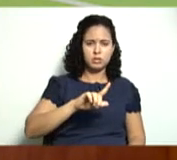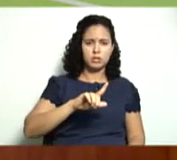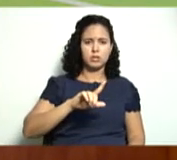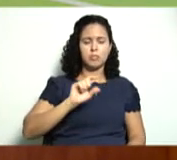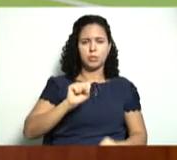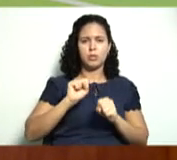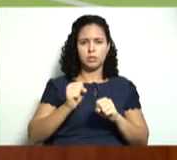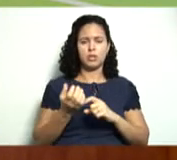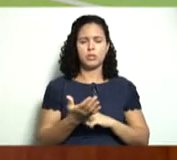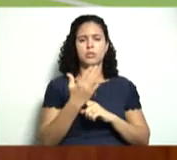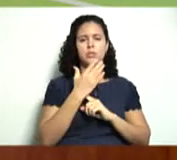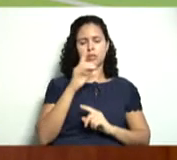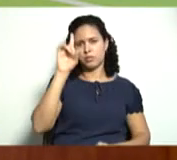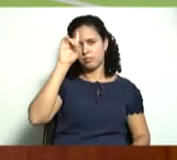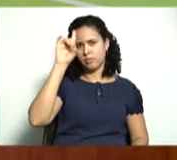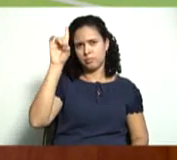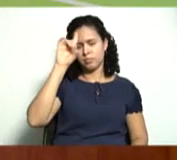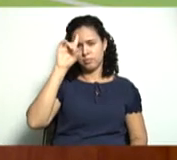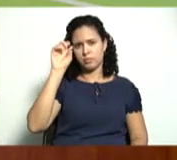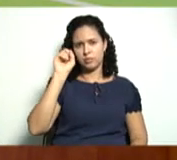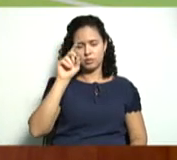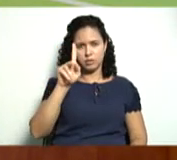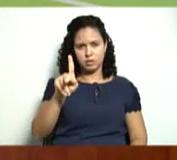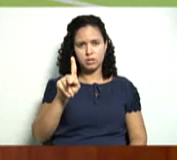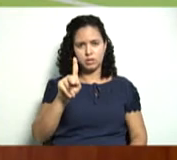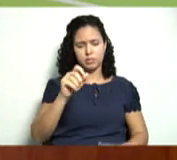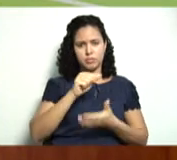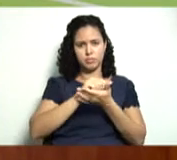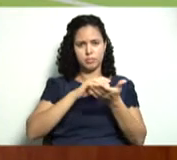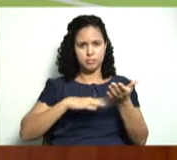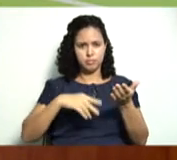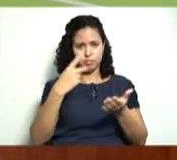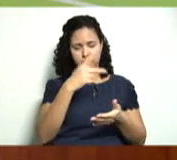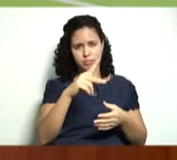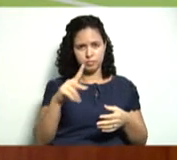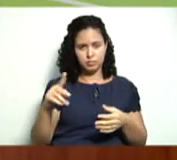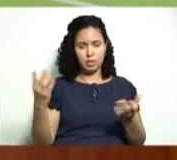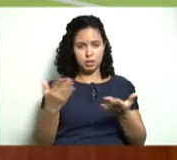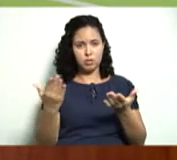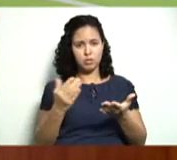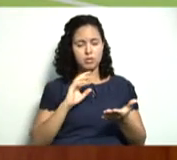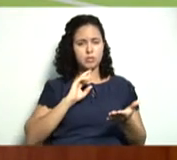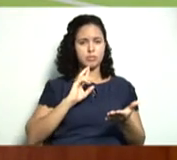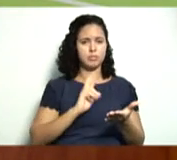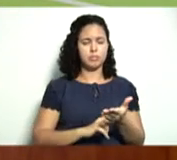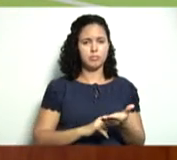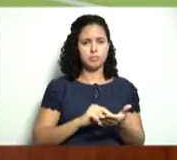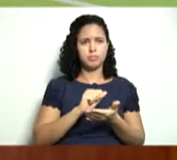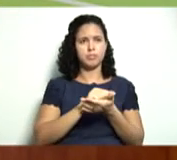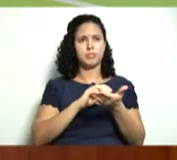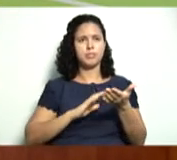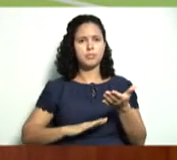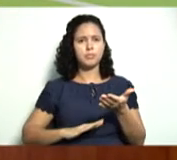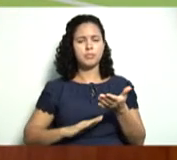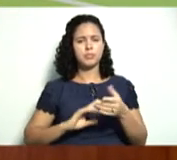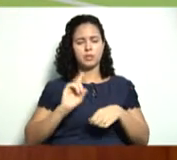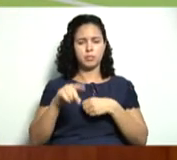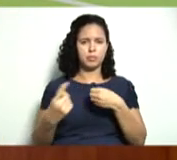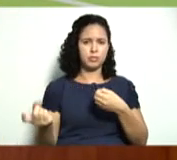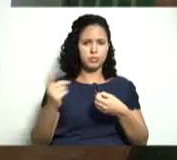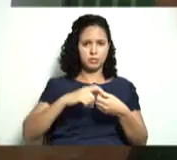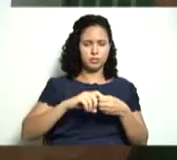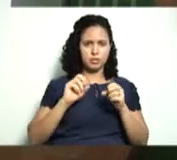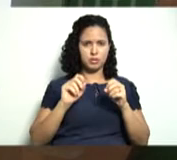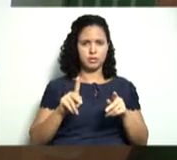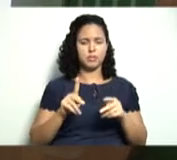pode nos ajudar no dia a dia então a gente deixou a atividade com vocês vai deixar vocês agora fazendo as atividades e aí a gente volta para as correções